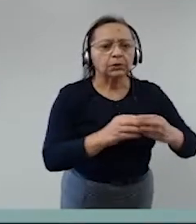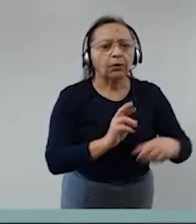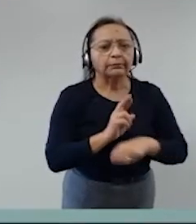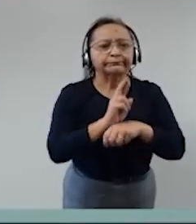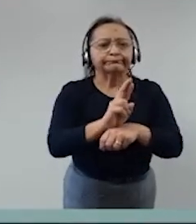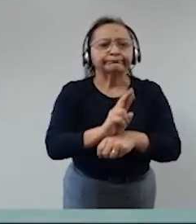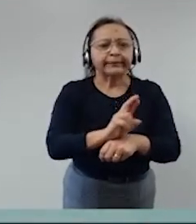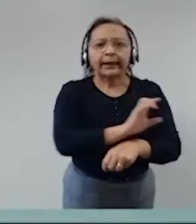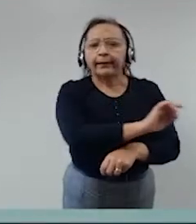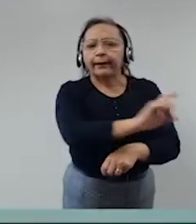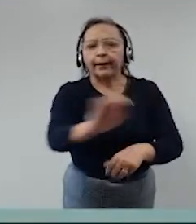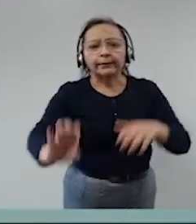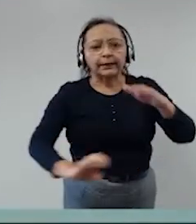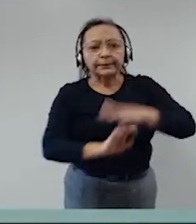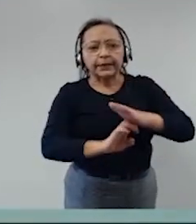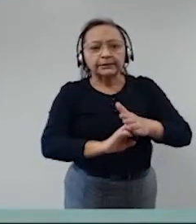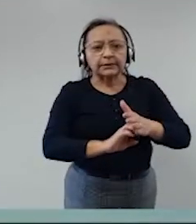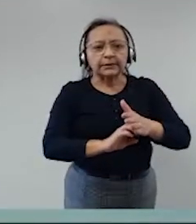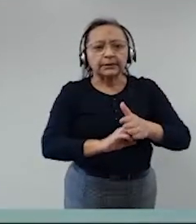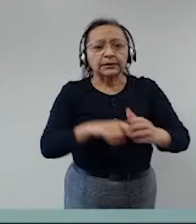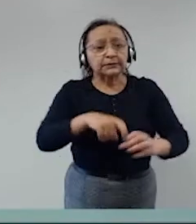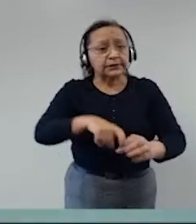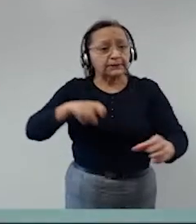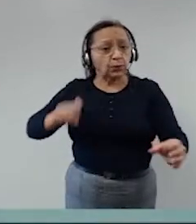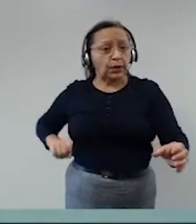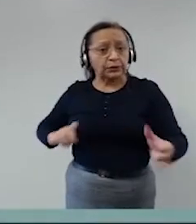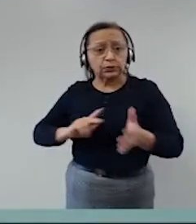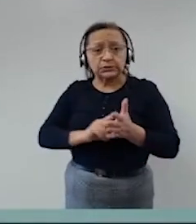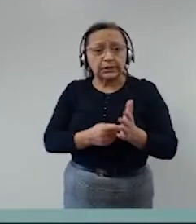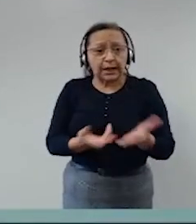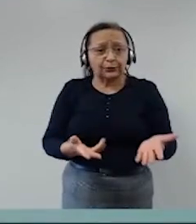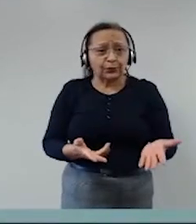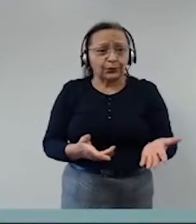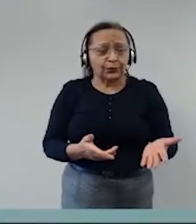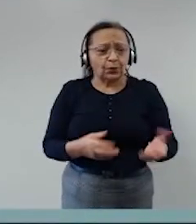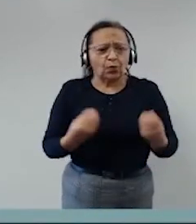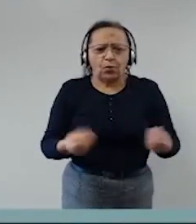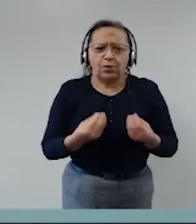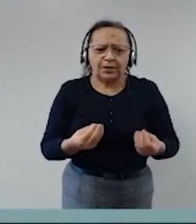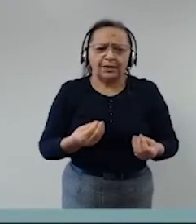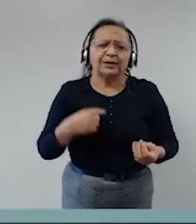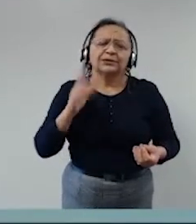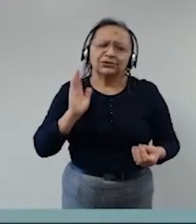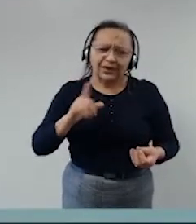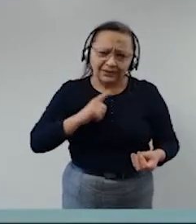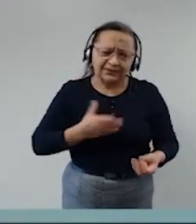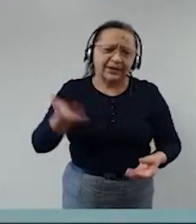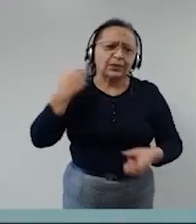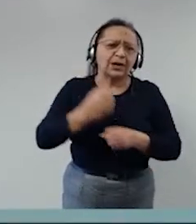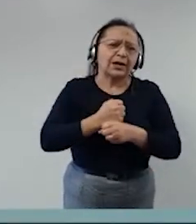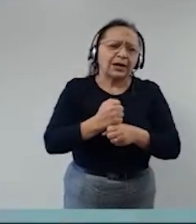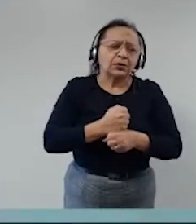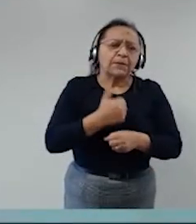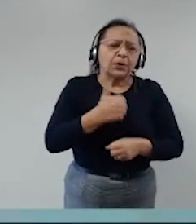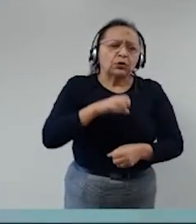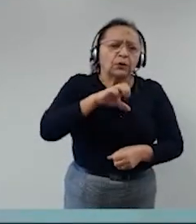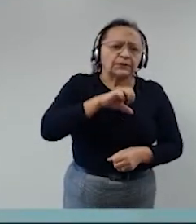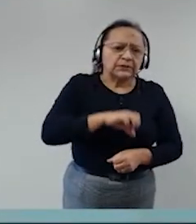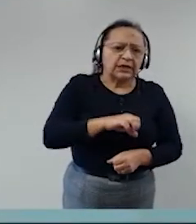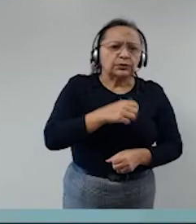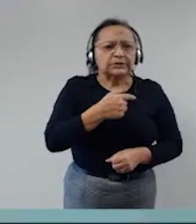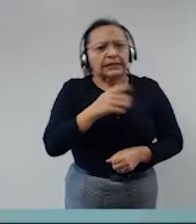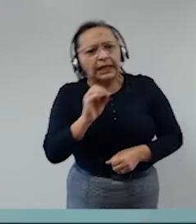empresa, desvinculado dos sindicatos. Ora, nós tivemos, nos anos 70 e 80, comissões de fábrica